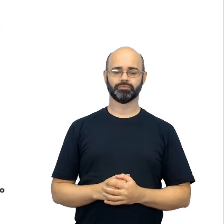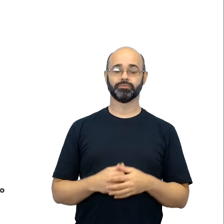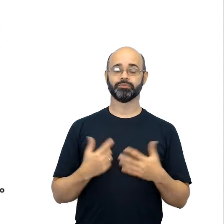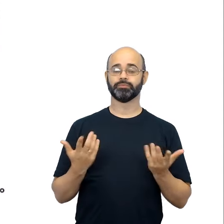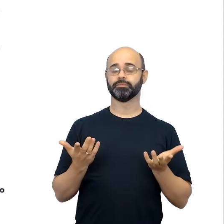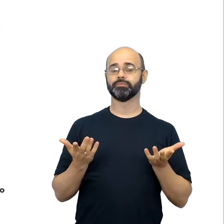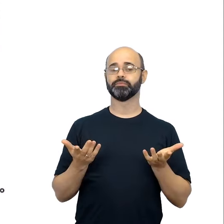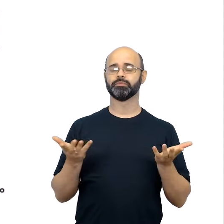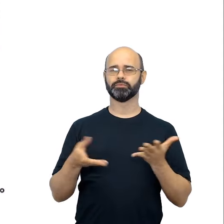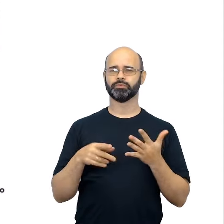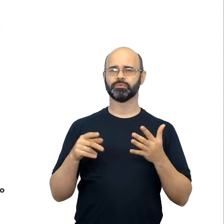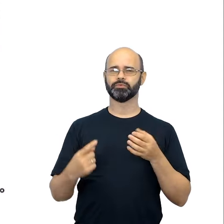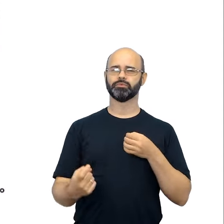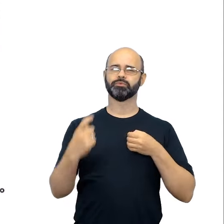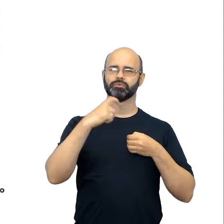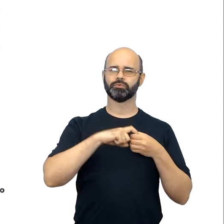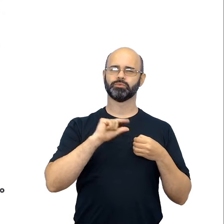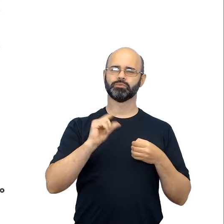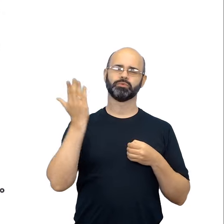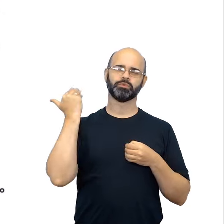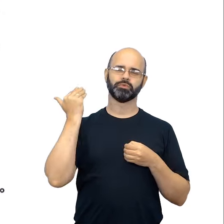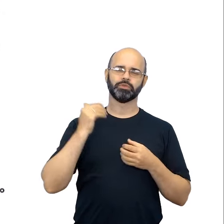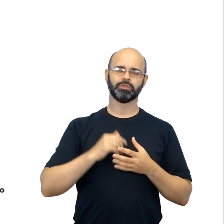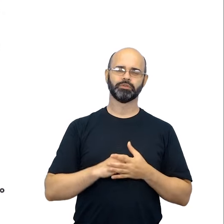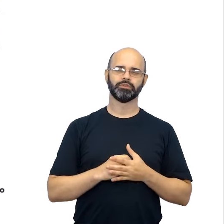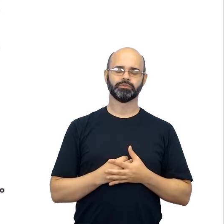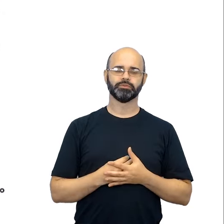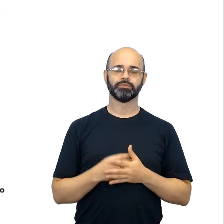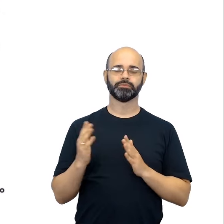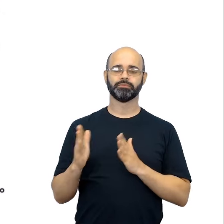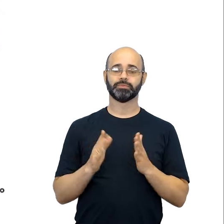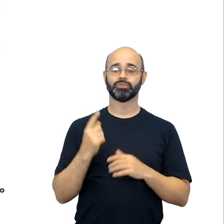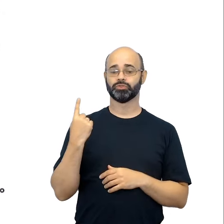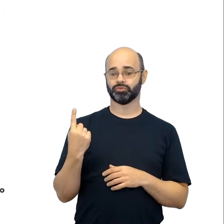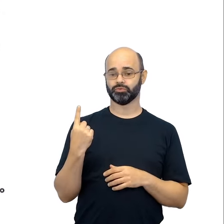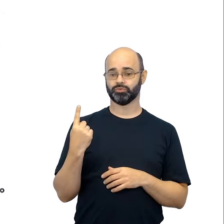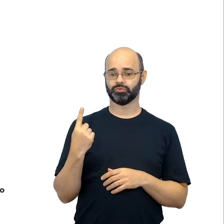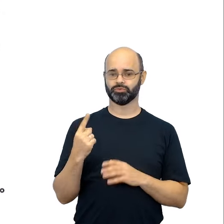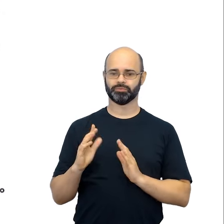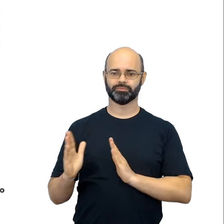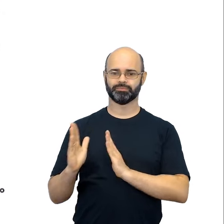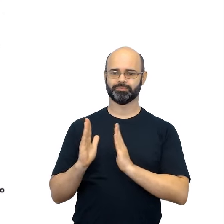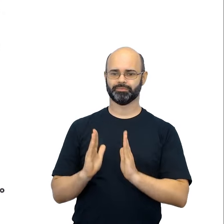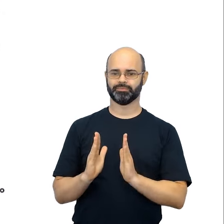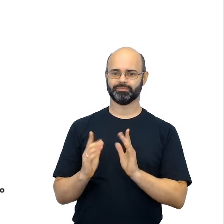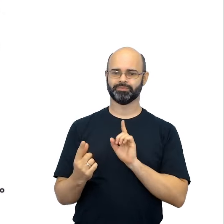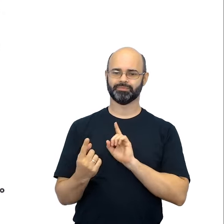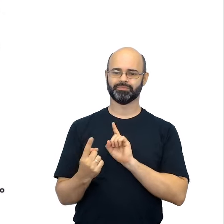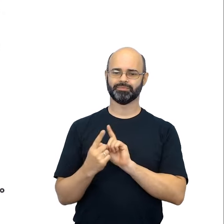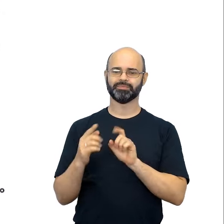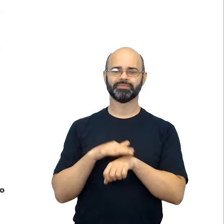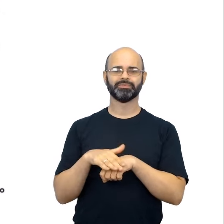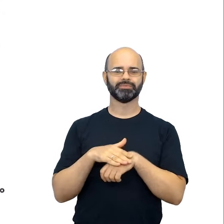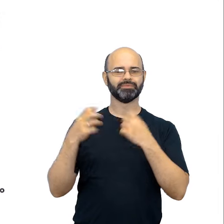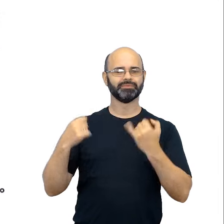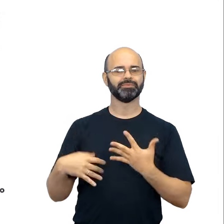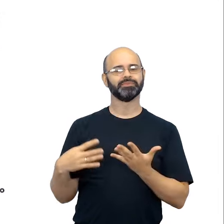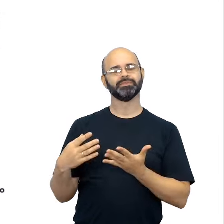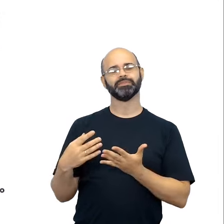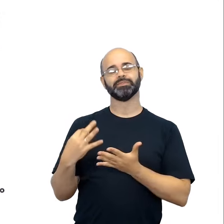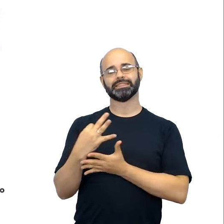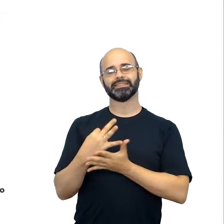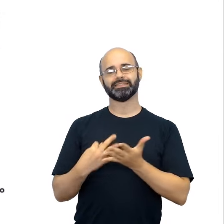isso, retomando um pouquinho do que foi feito lá na parte 1 desta pauta de etapa, em que nós apresentamos para vocês um texto, e